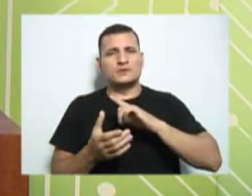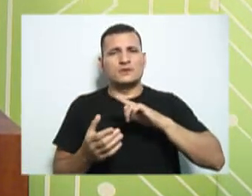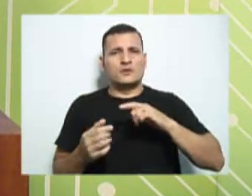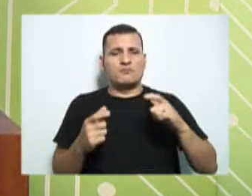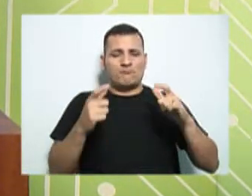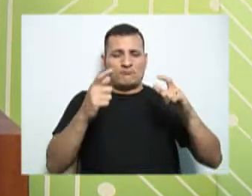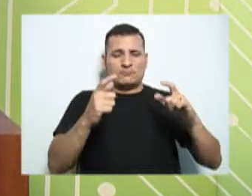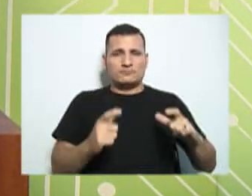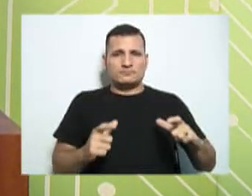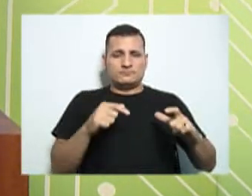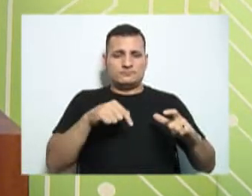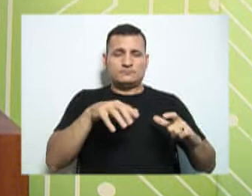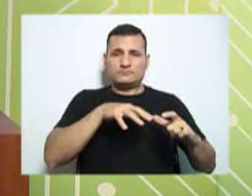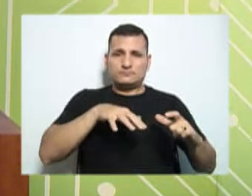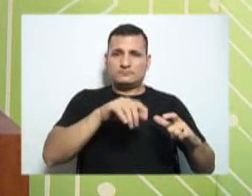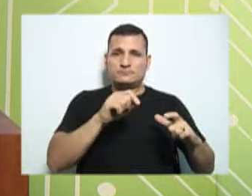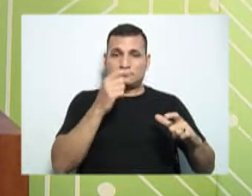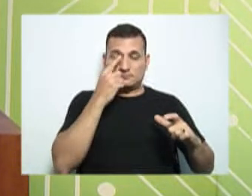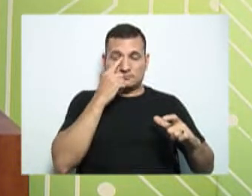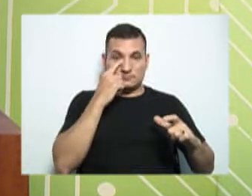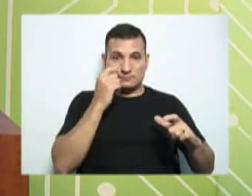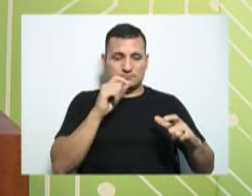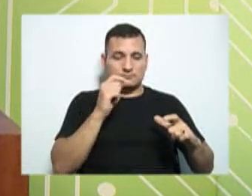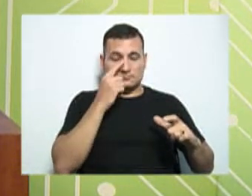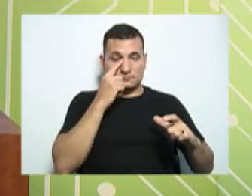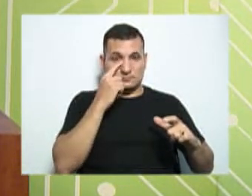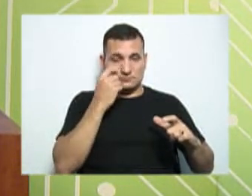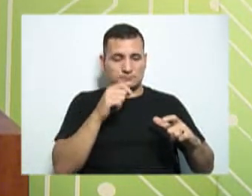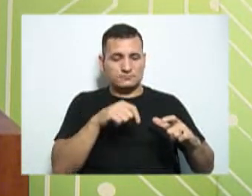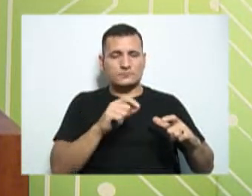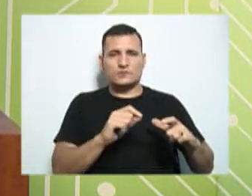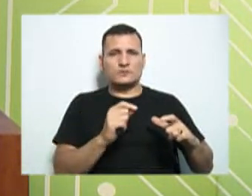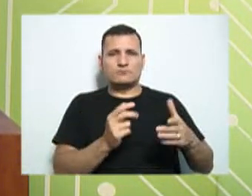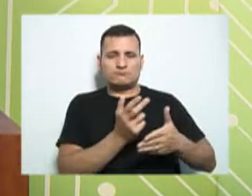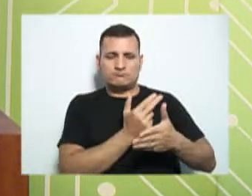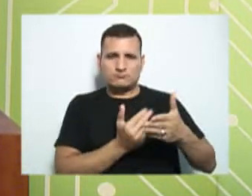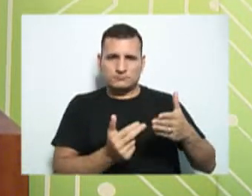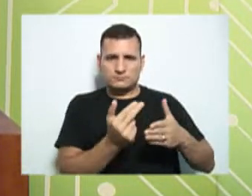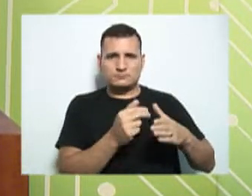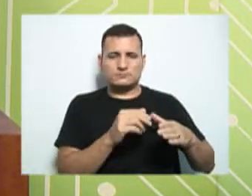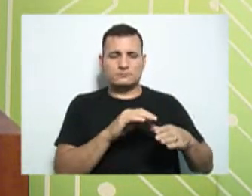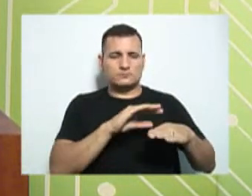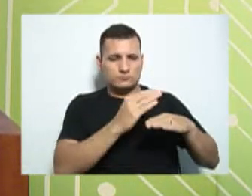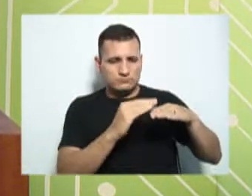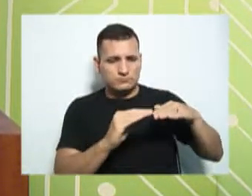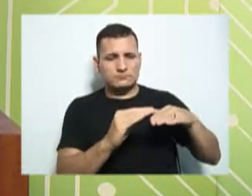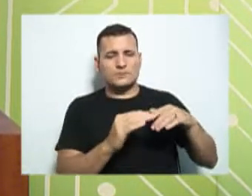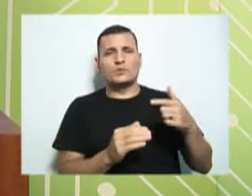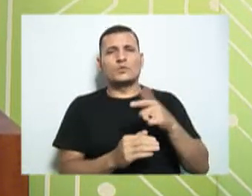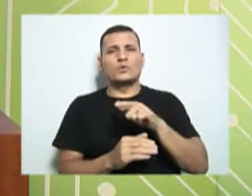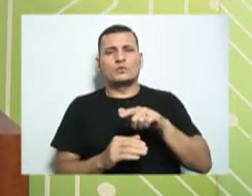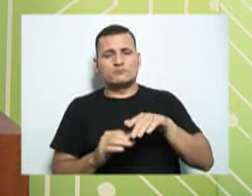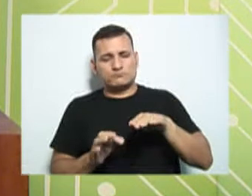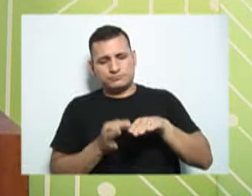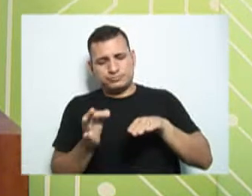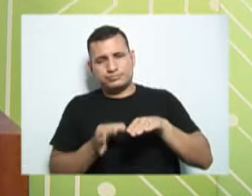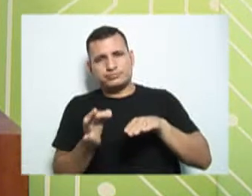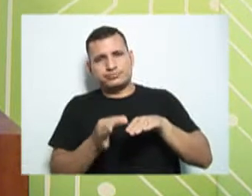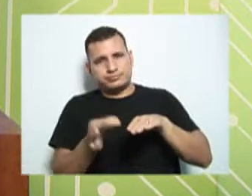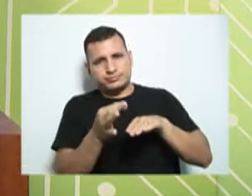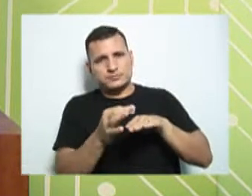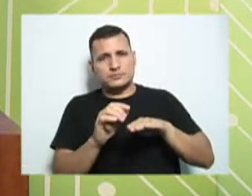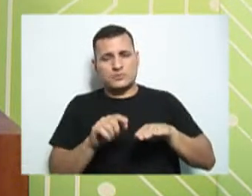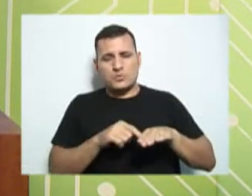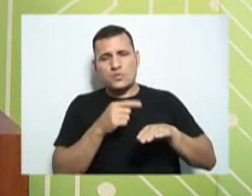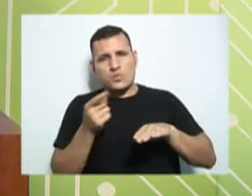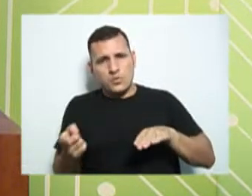com o quê? Com a questão de molde dos sapatos, existe um setor que vai trabalhar com a costura dos sapatos e existe um setor que vai